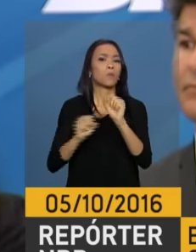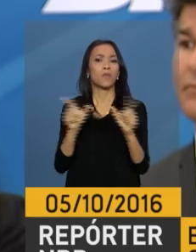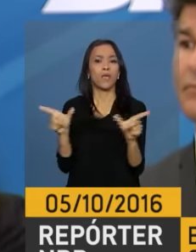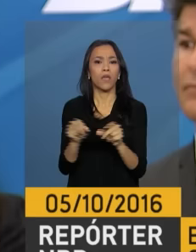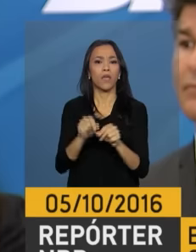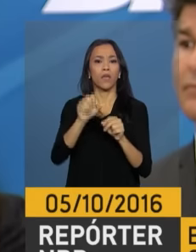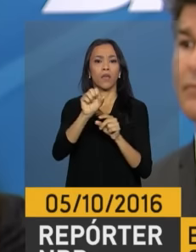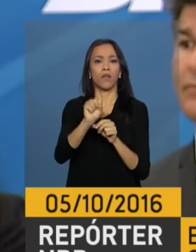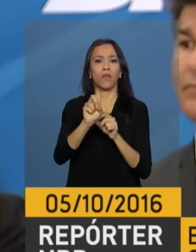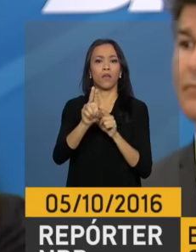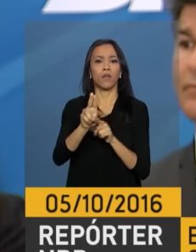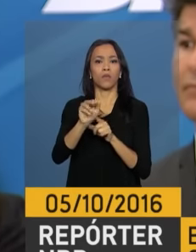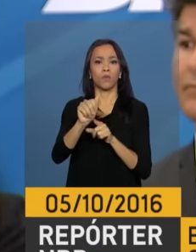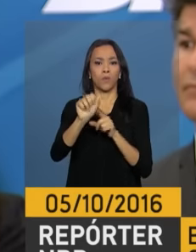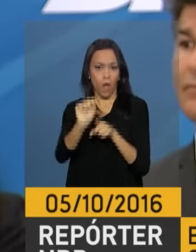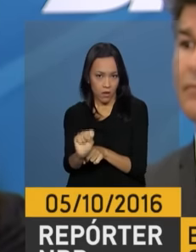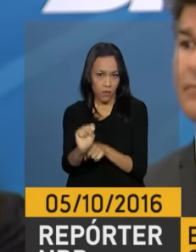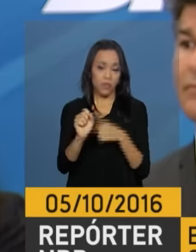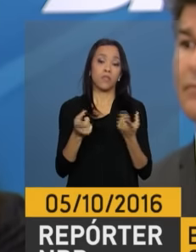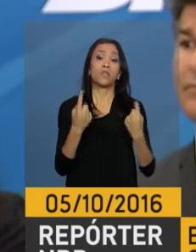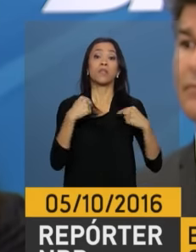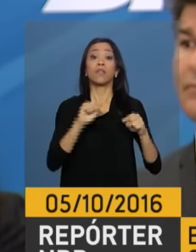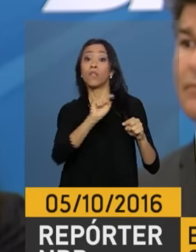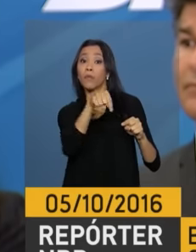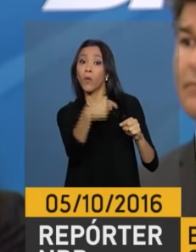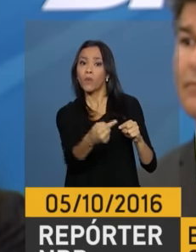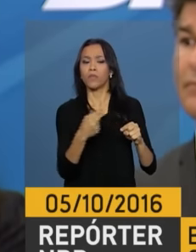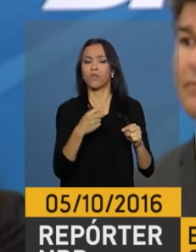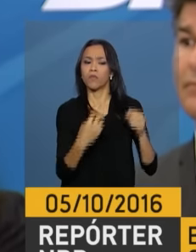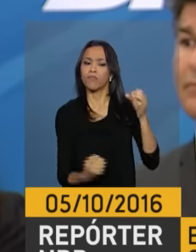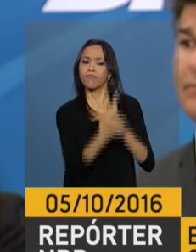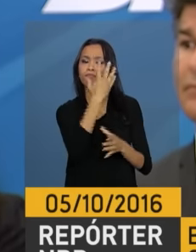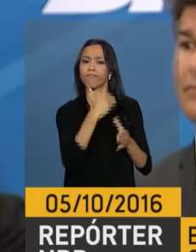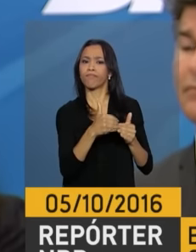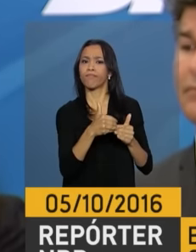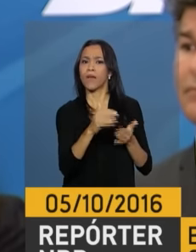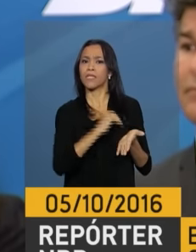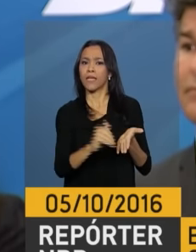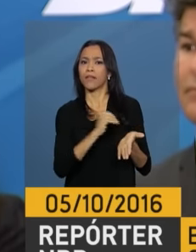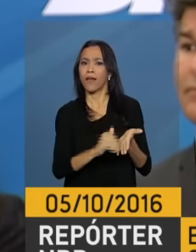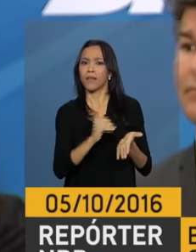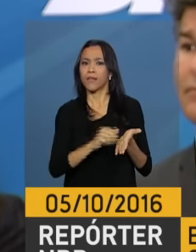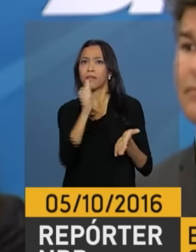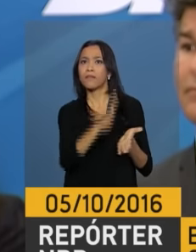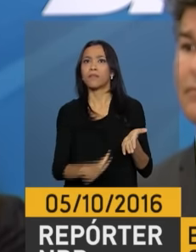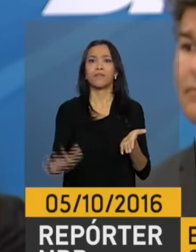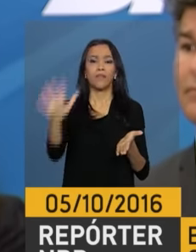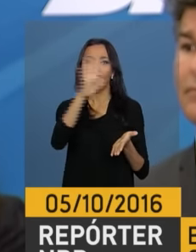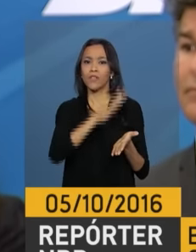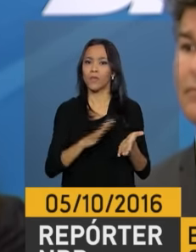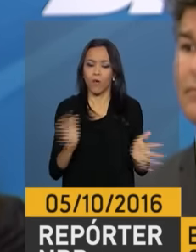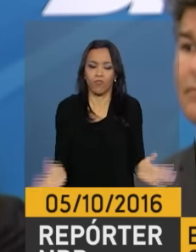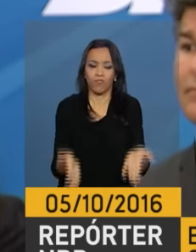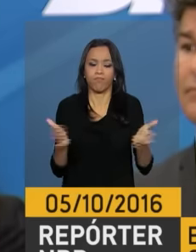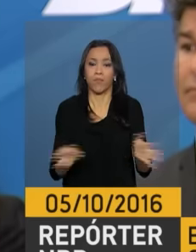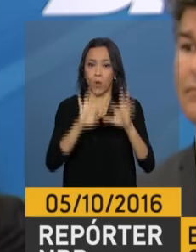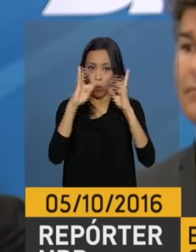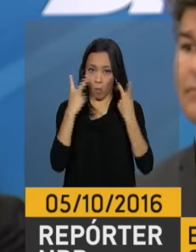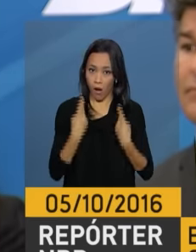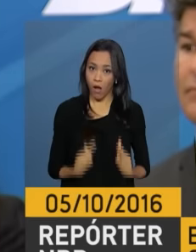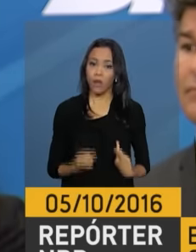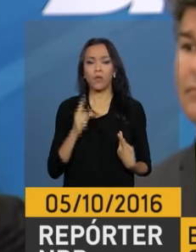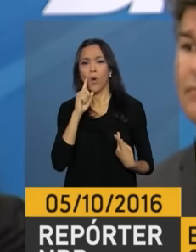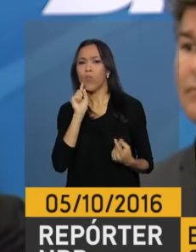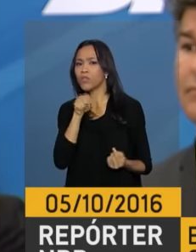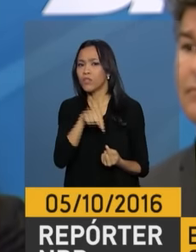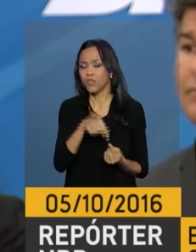programa. E constituiremos, já nos próximos dias, uma Secretaria Nacional de Desenvolvimento Humano para implantar, acompanhar e